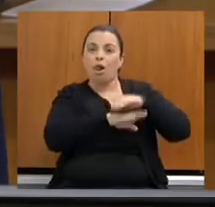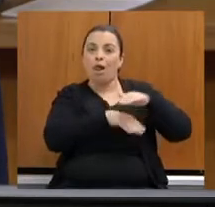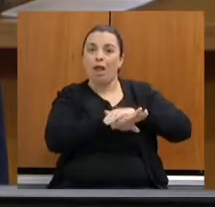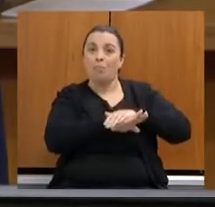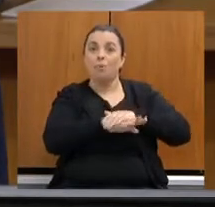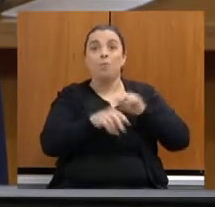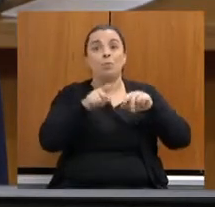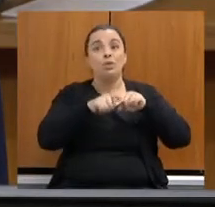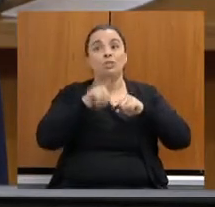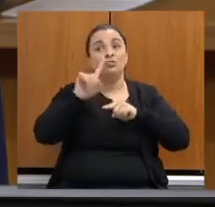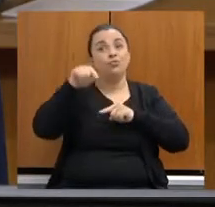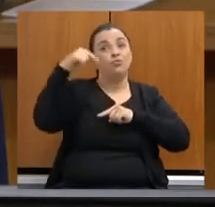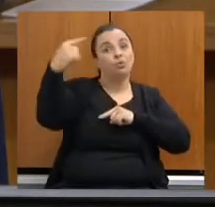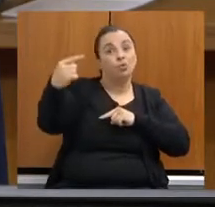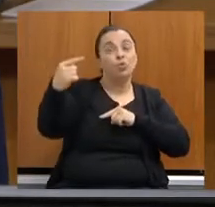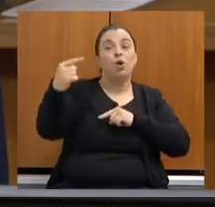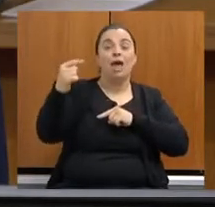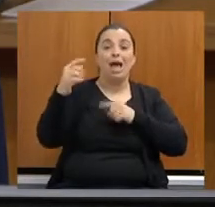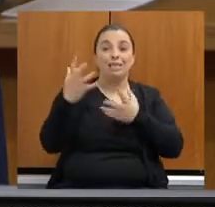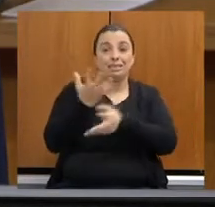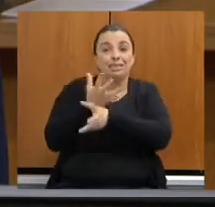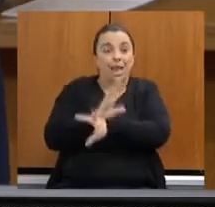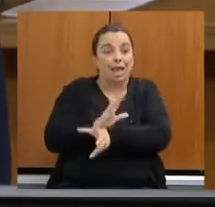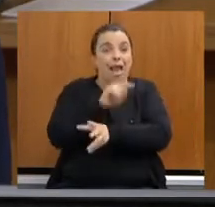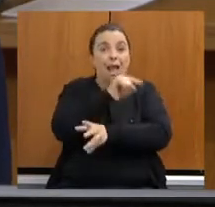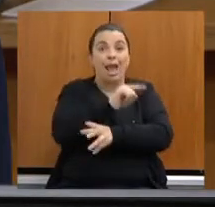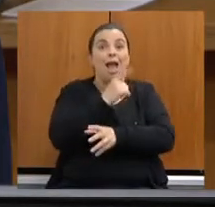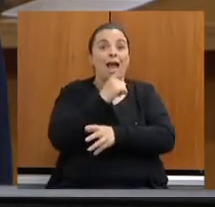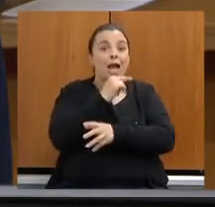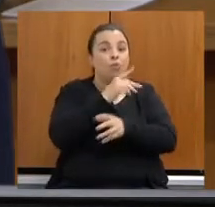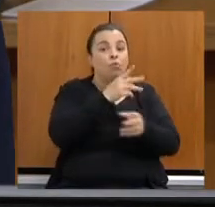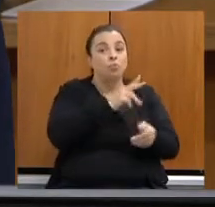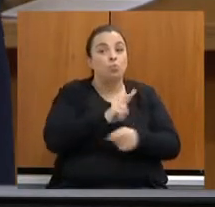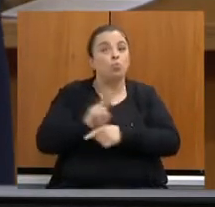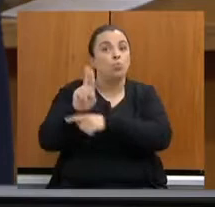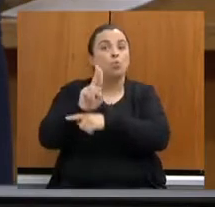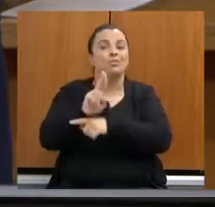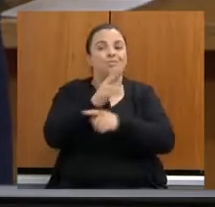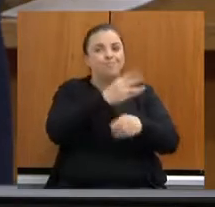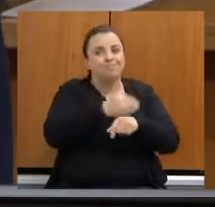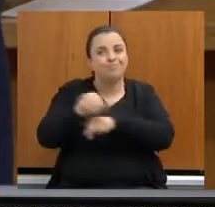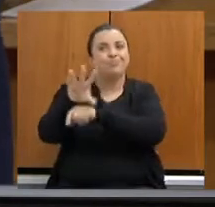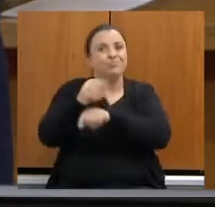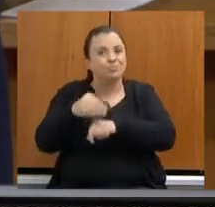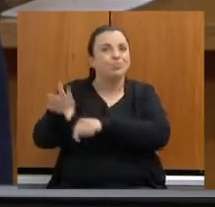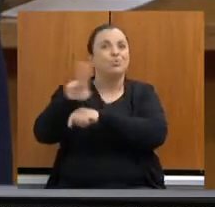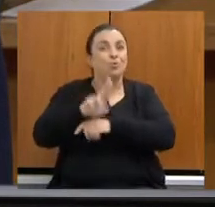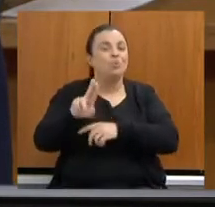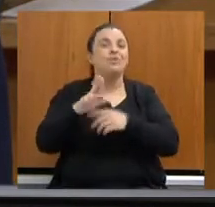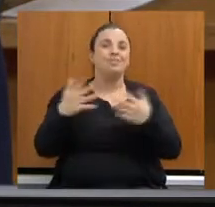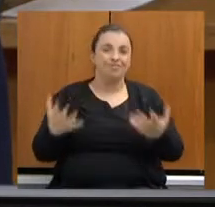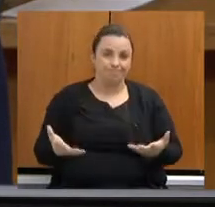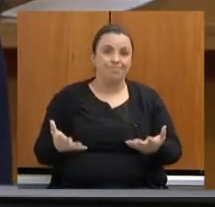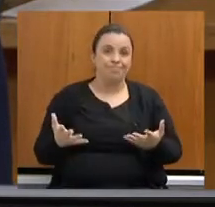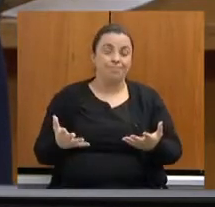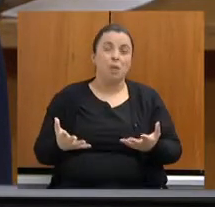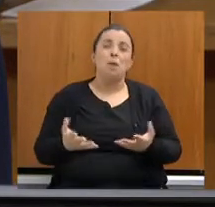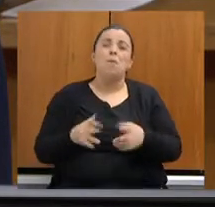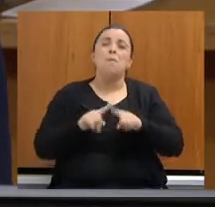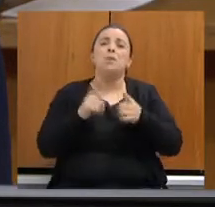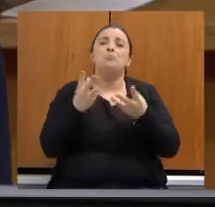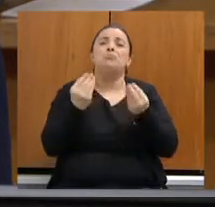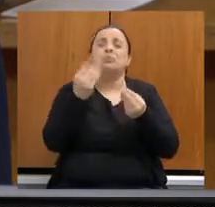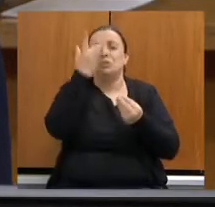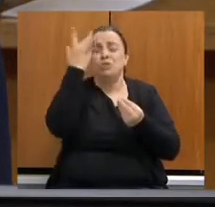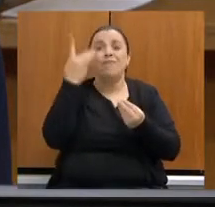muitas pessoas no estado tem uma voz diferente porque eu acho no vídeo Campo como diz o senhor não vão lá e